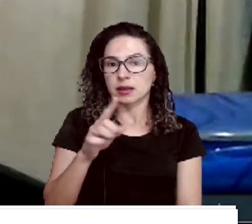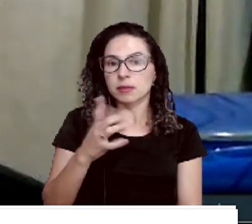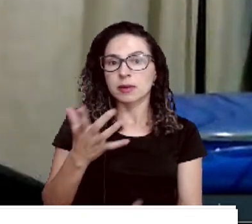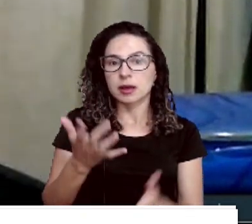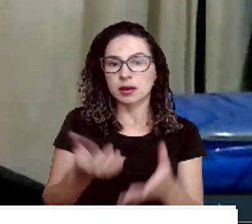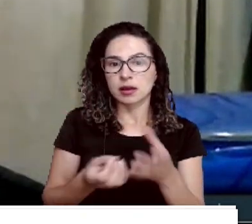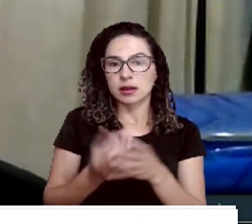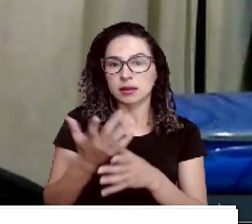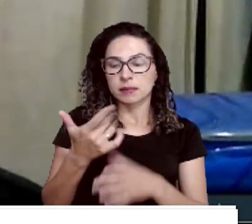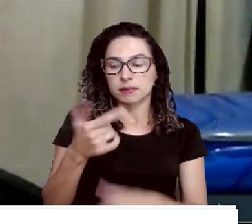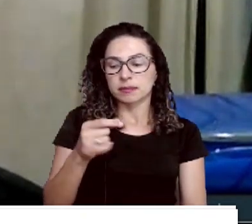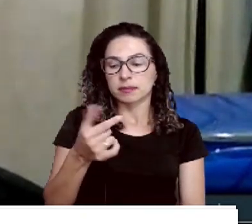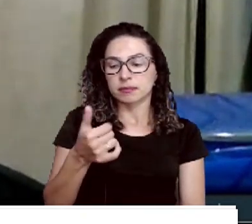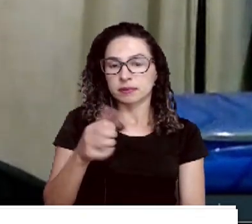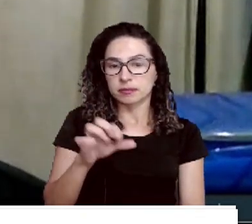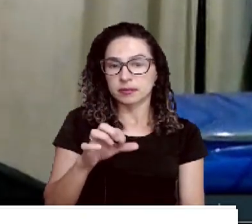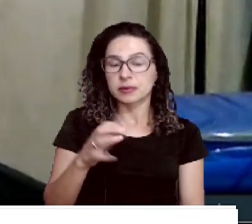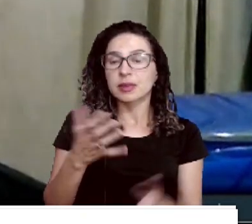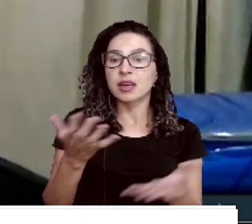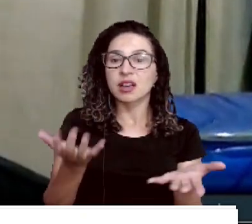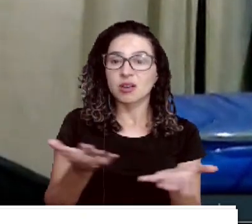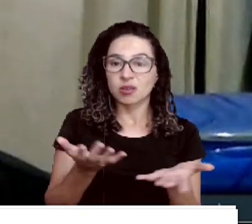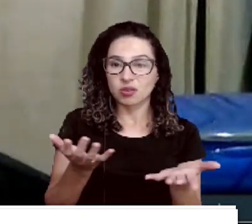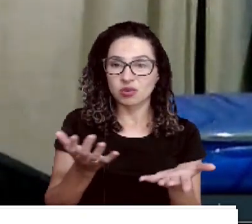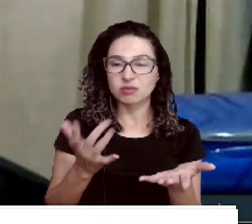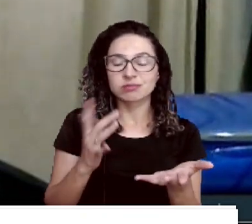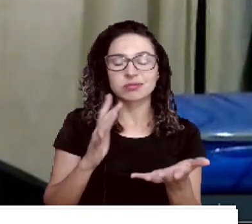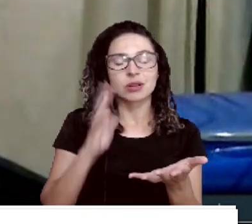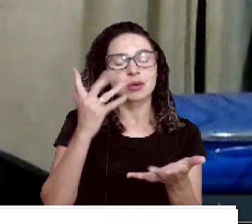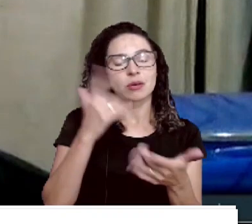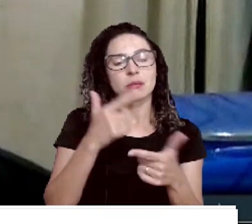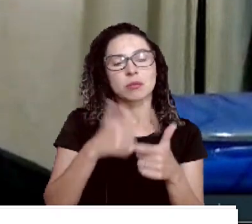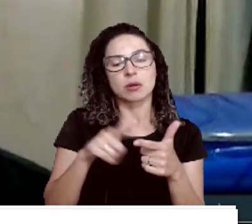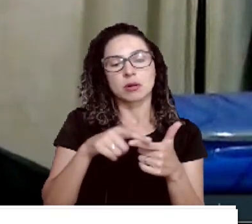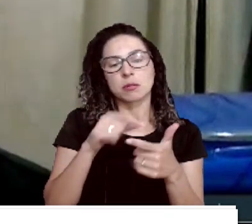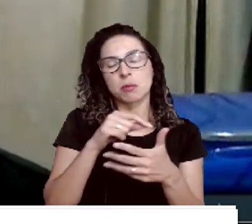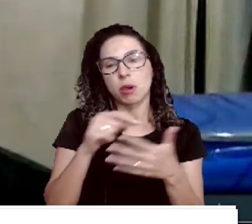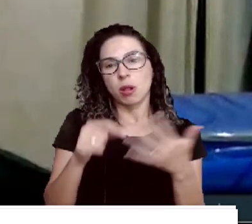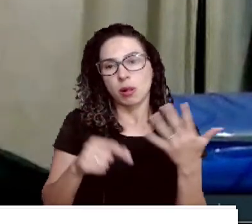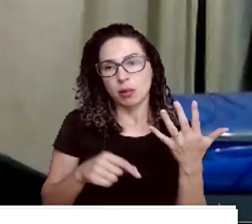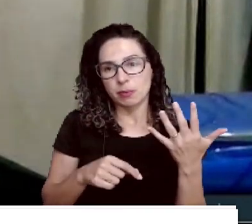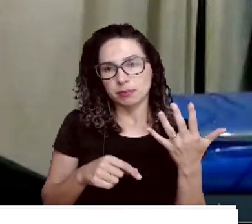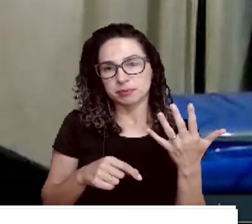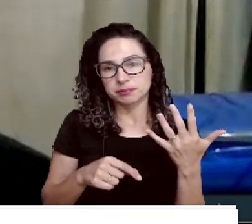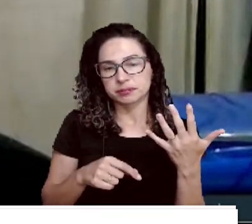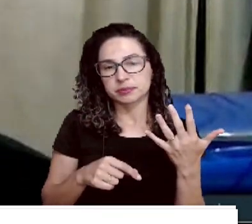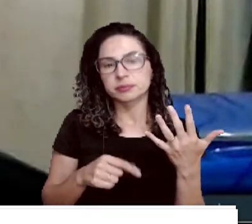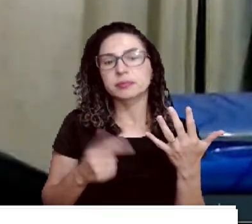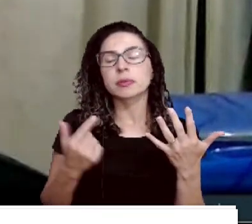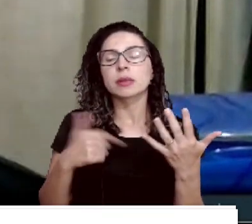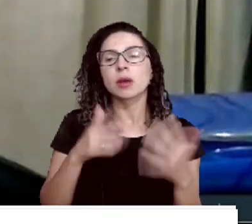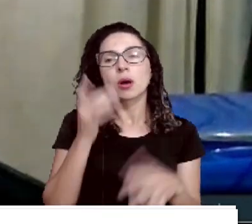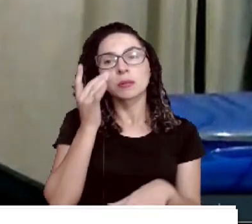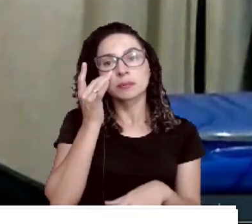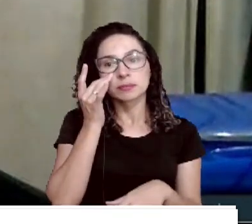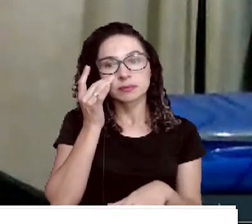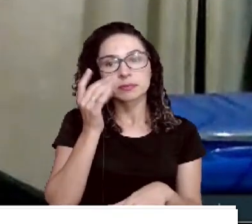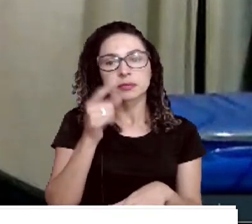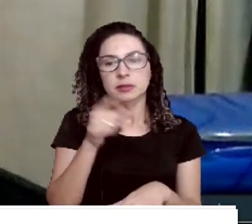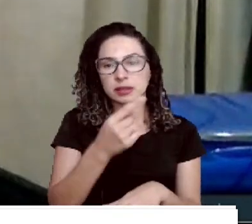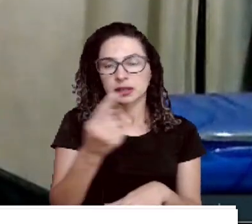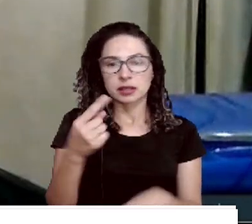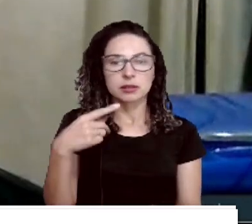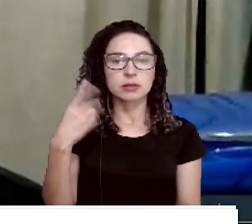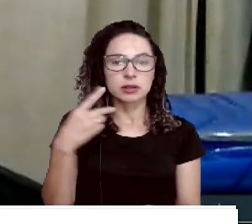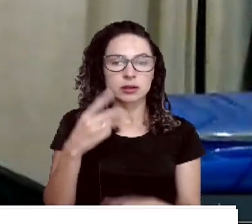e assim hoje nós estamos enfrentando todas essas situações, né? O que nós presenciamos, os vereadores que estavam na legislatura